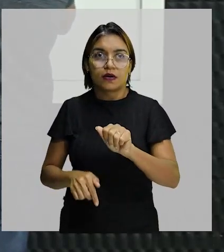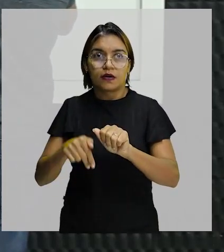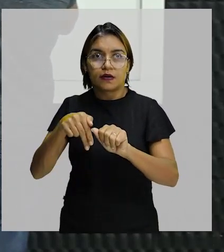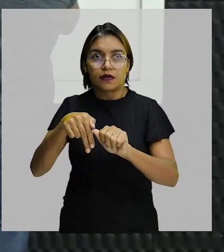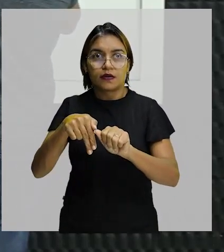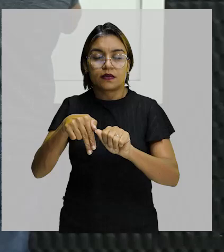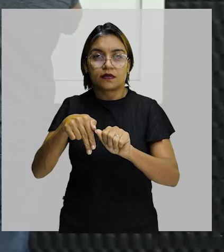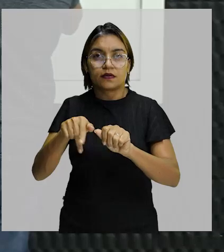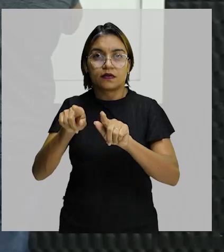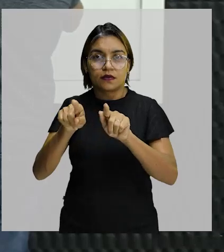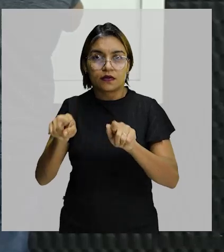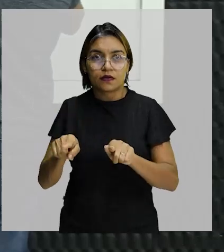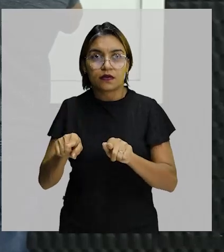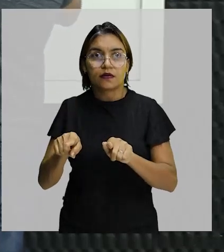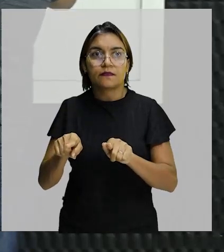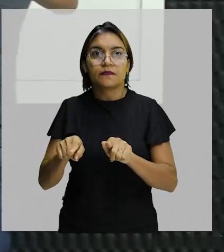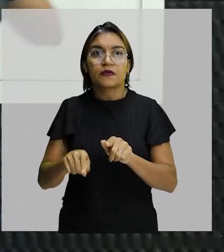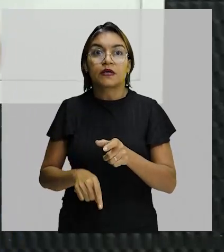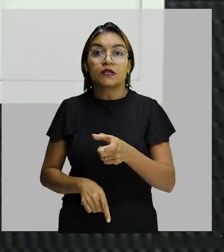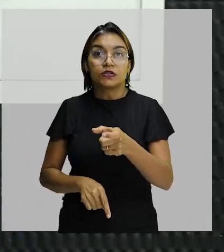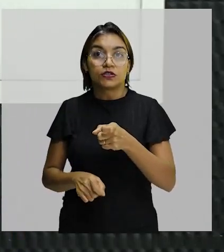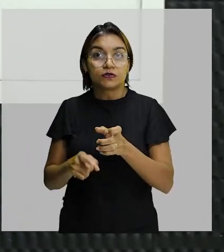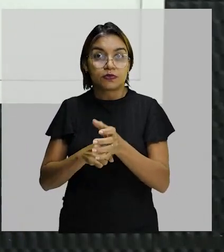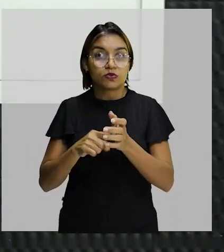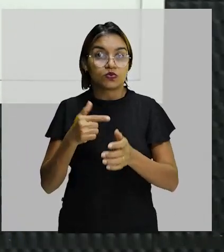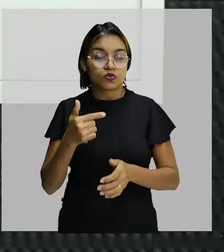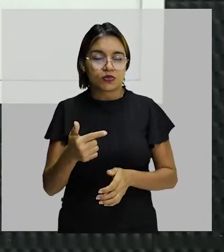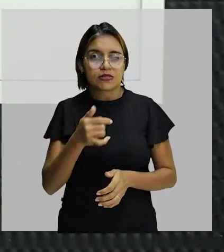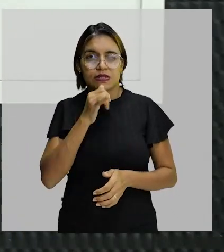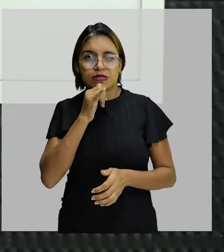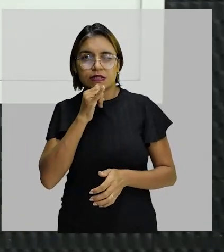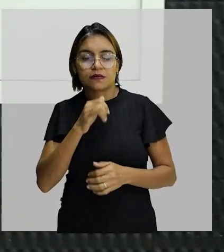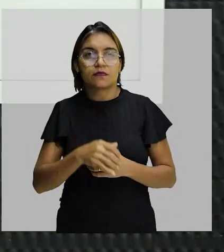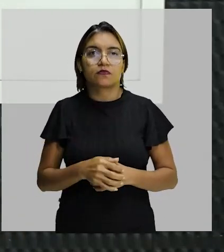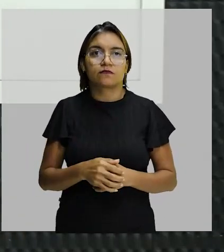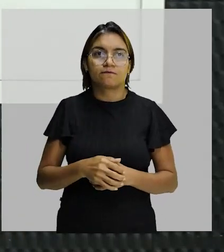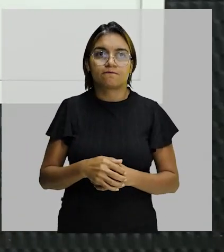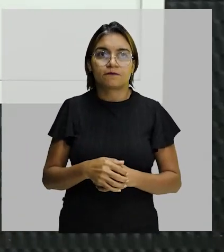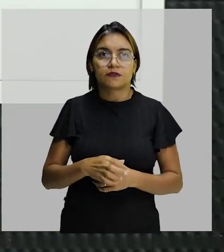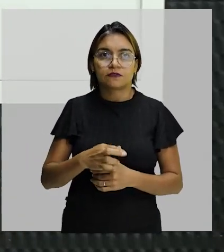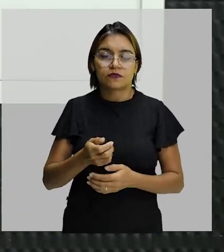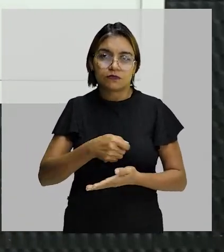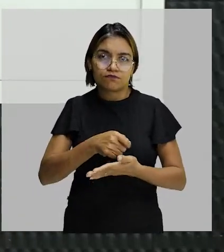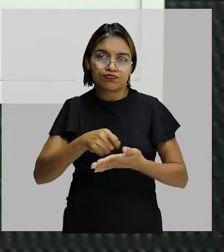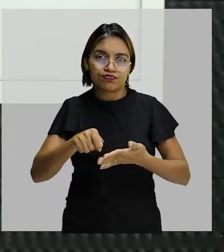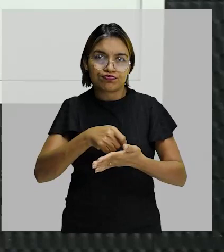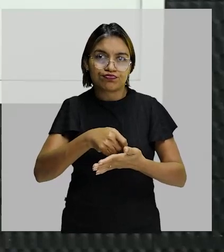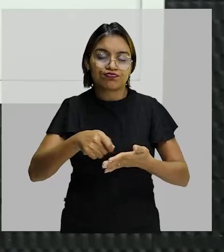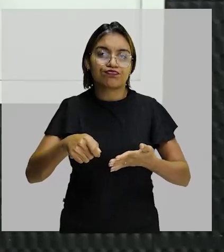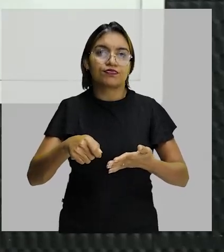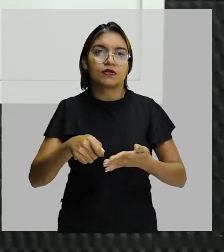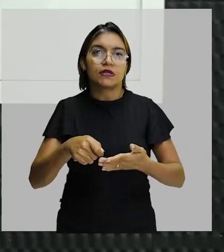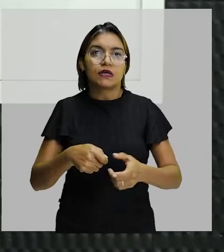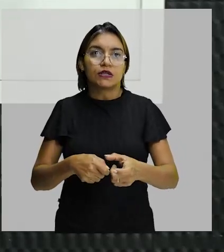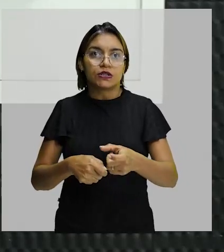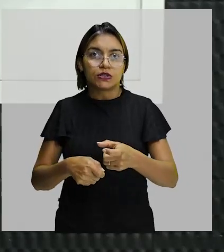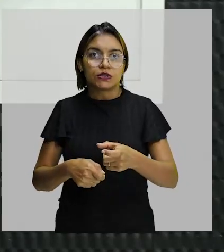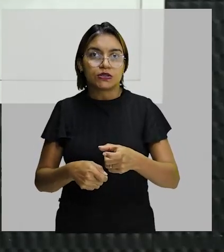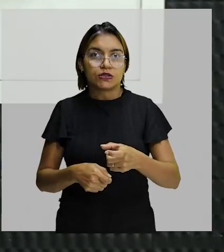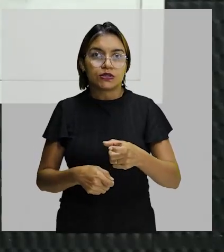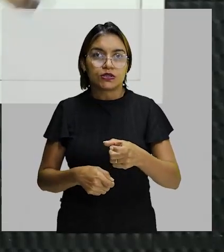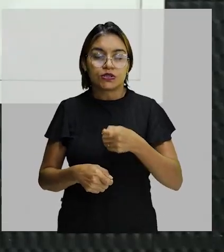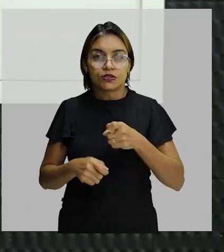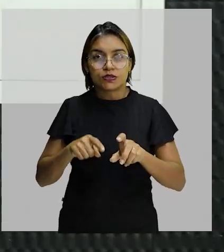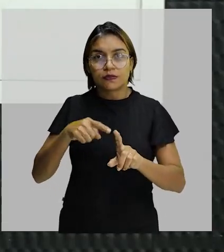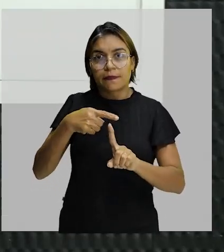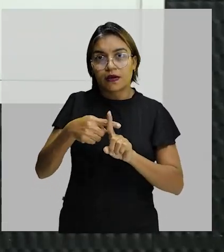x menos 2. Ó, se você desenvolver x mais 1 ao quadrado, né, é um produto notável, vocês